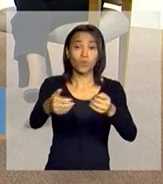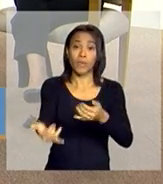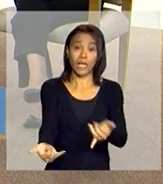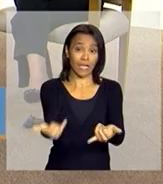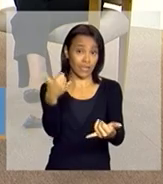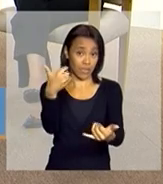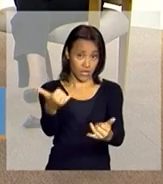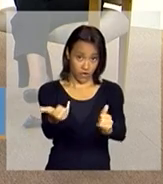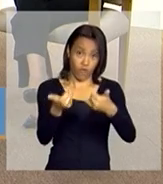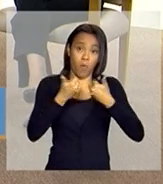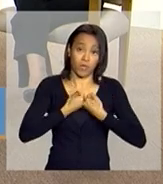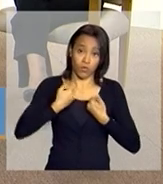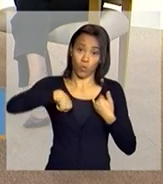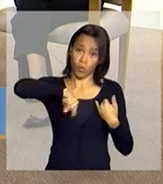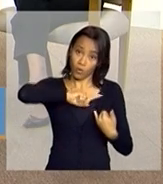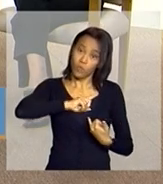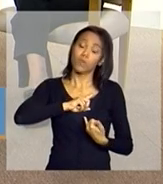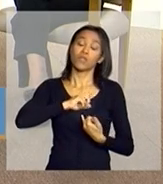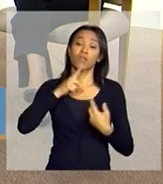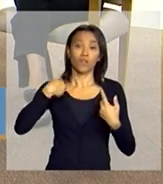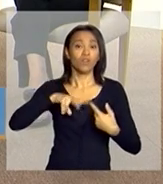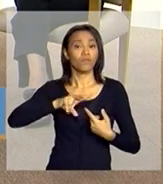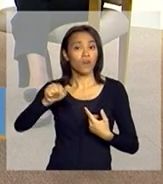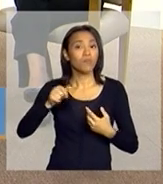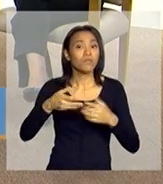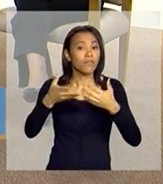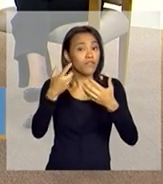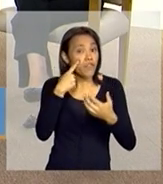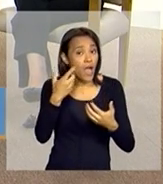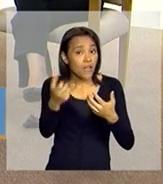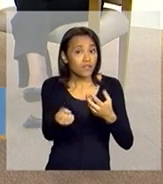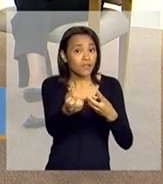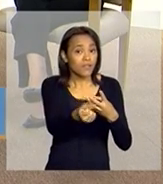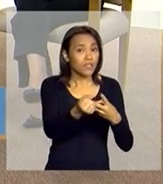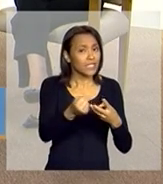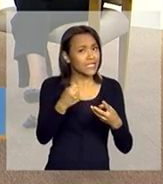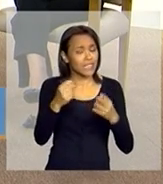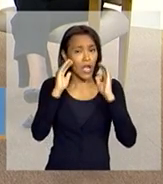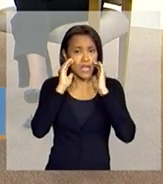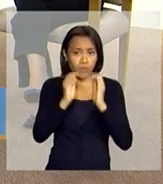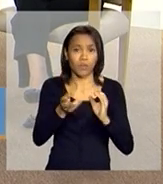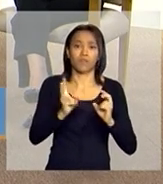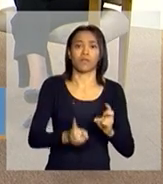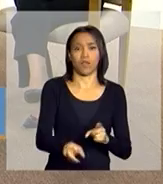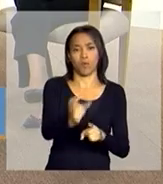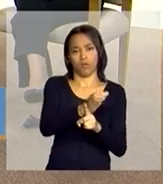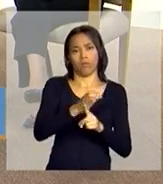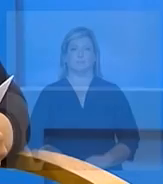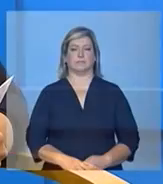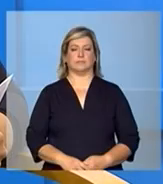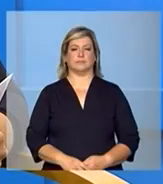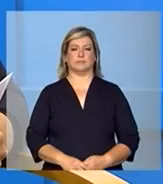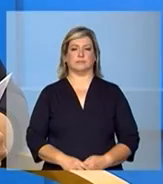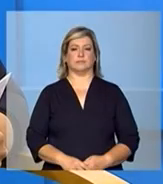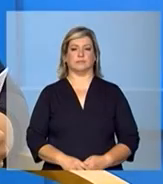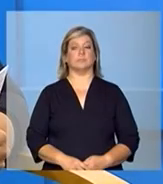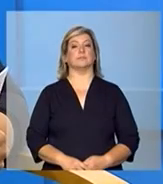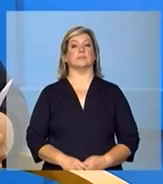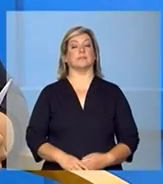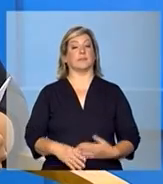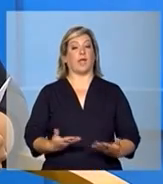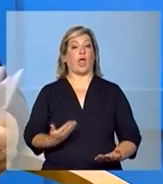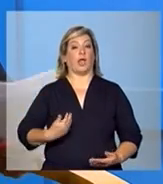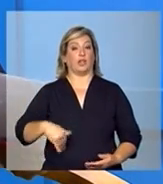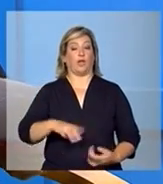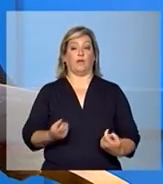eh desenvolvemos esses termos de aceite conforme calendário para abertura do do sistema então nós já